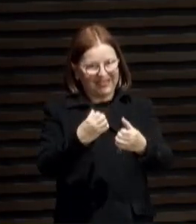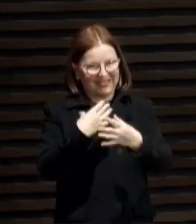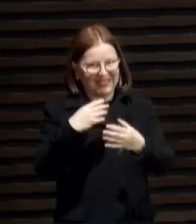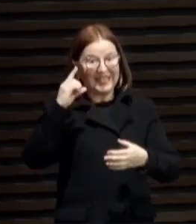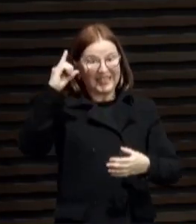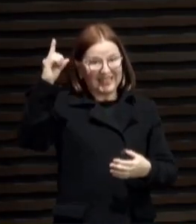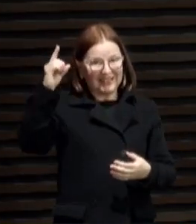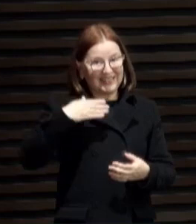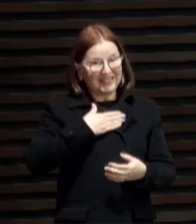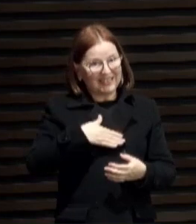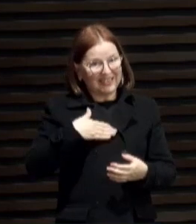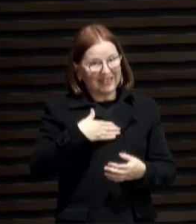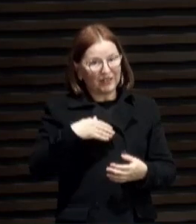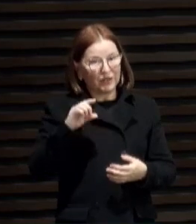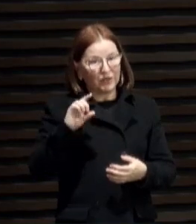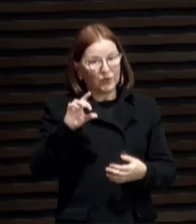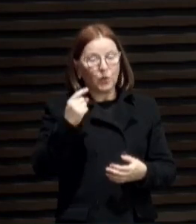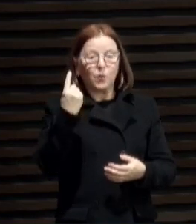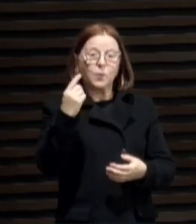se agrada só de uma coisa: